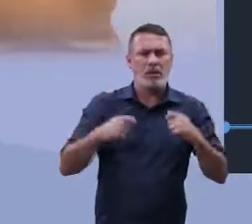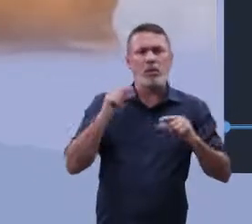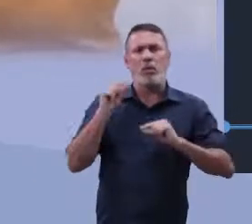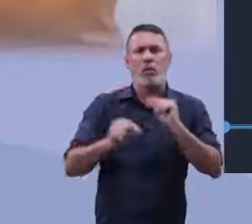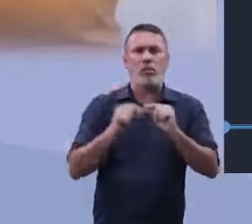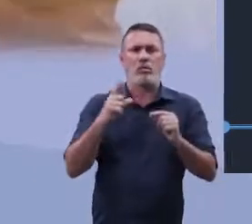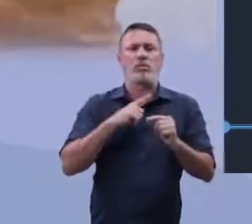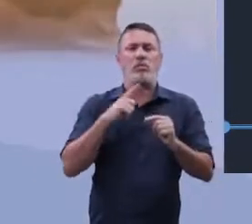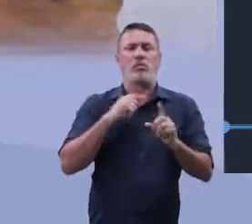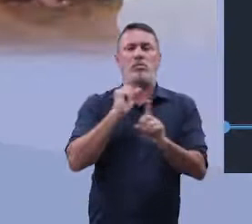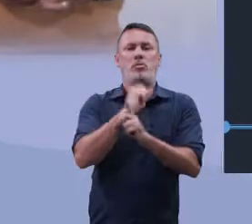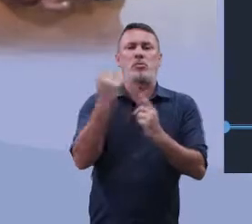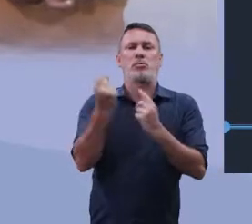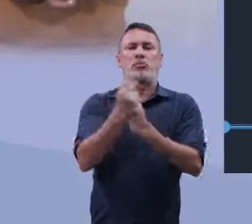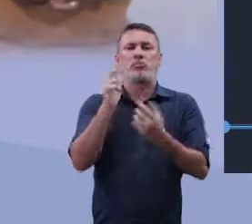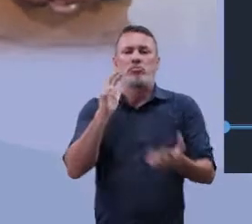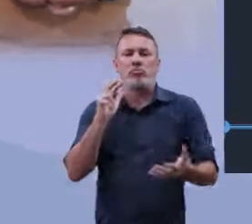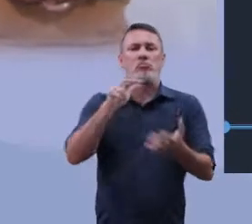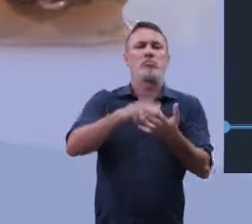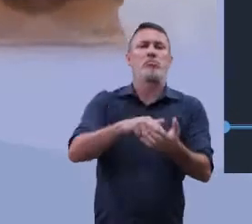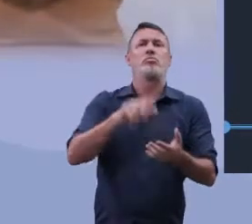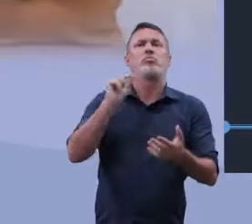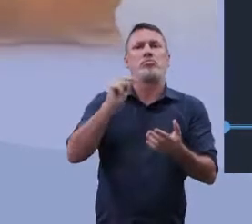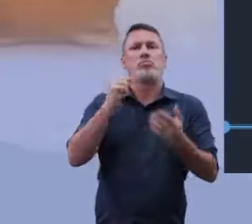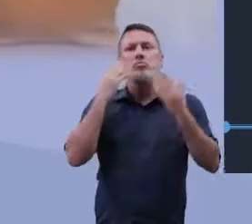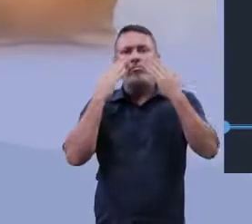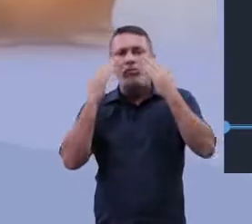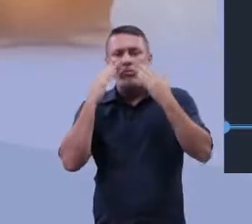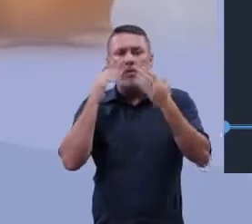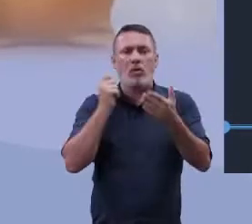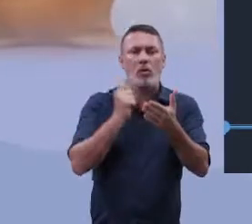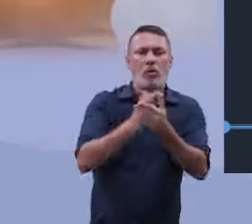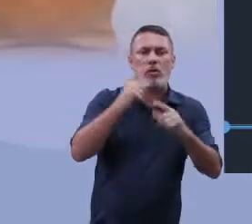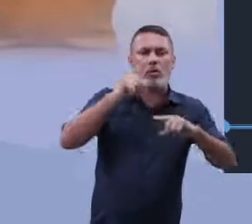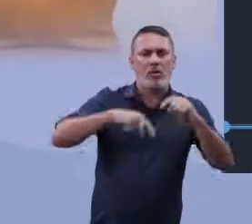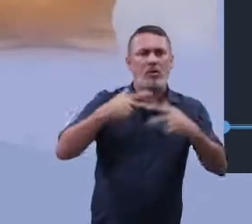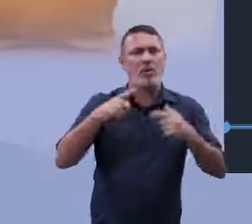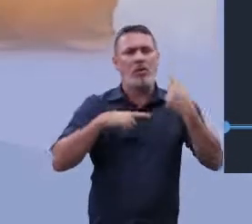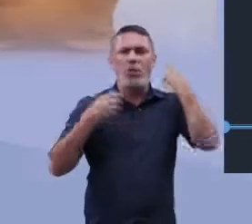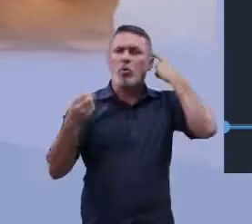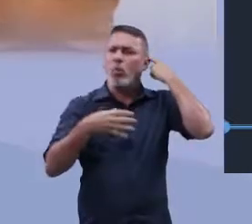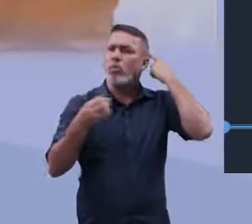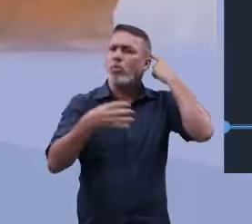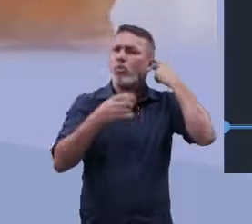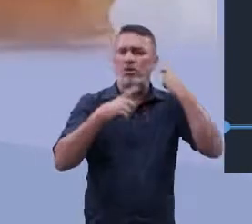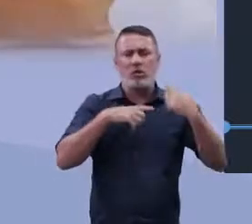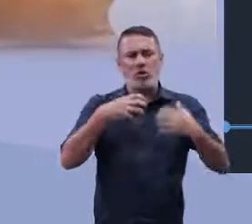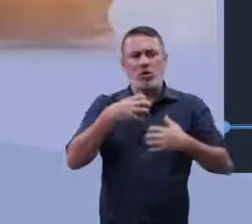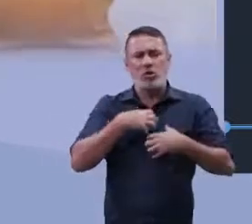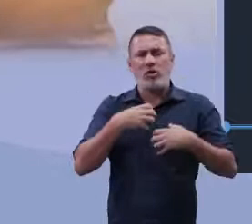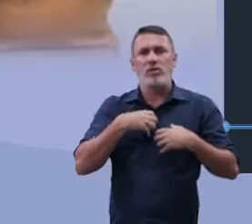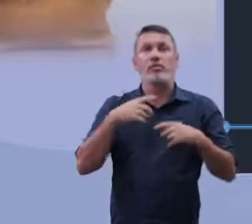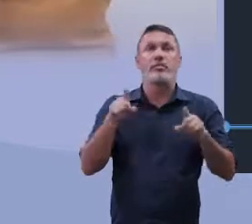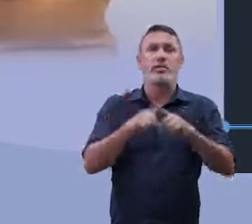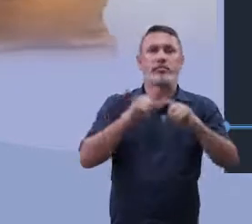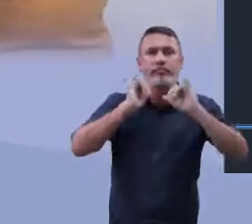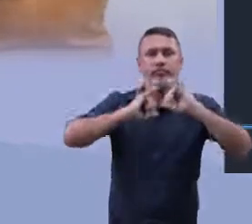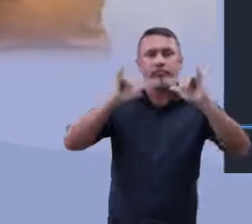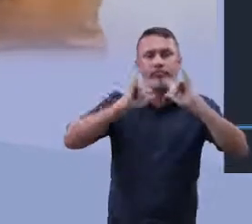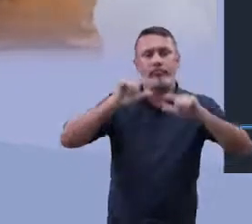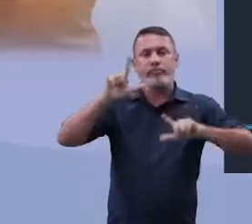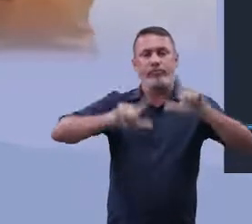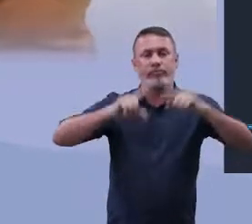ter para aparecer na sociedade, né? A ideia do consumismo, eu preciso sempre ter algo novo, sempre aquilo que é